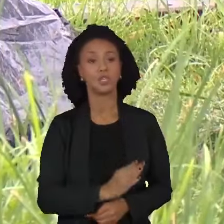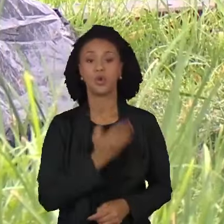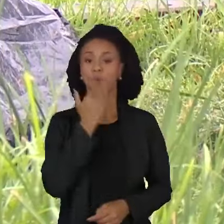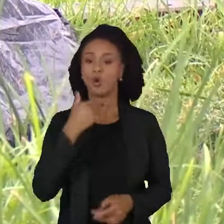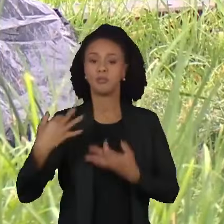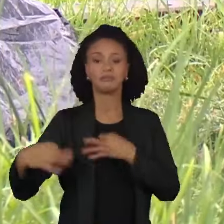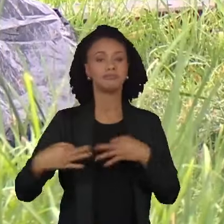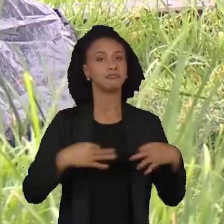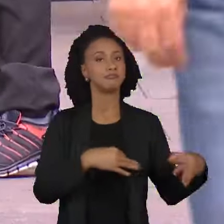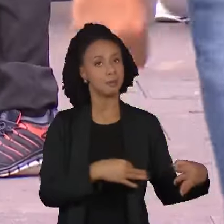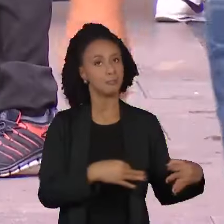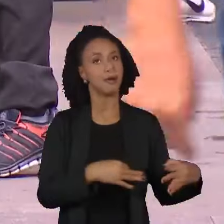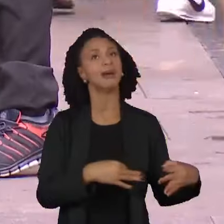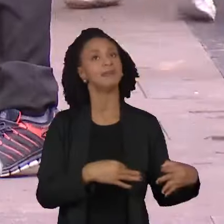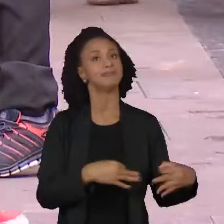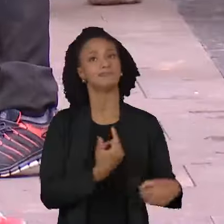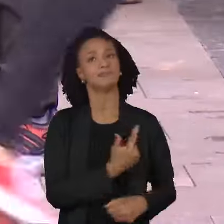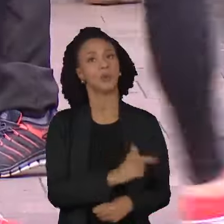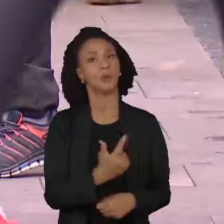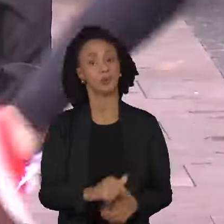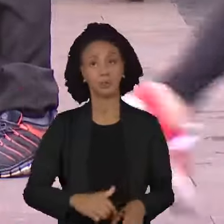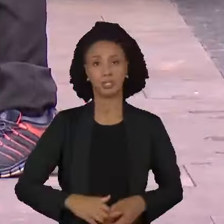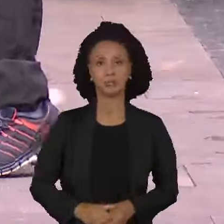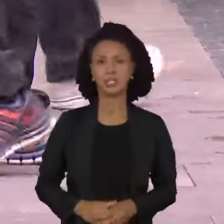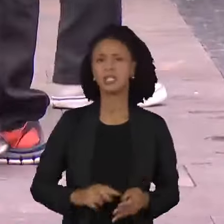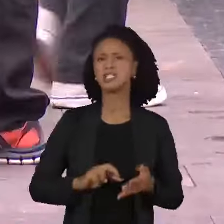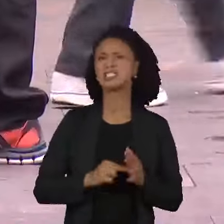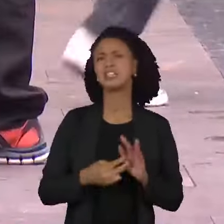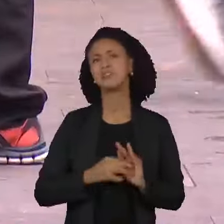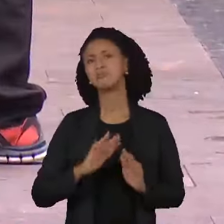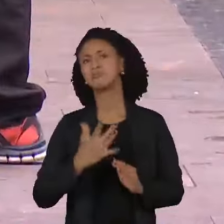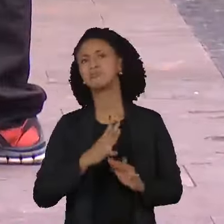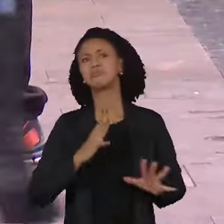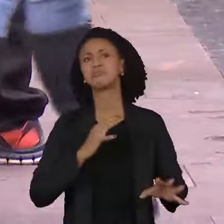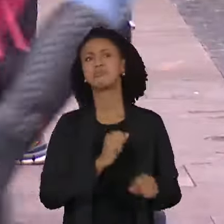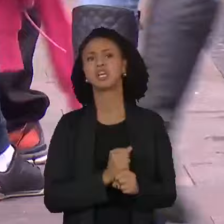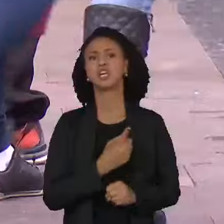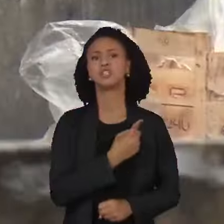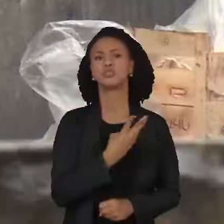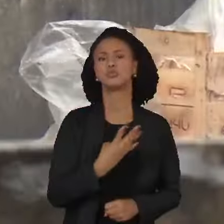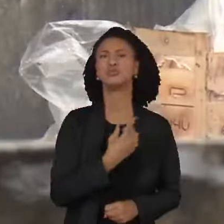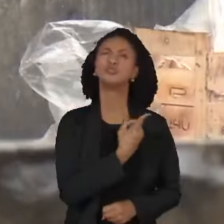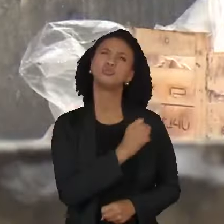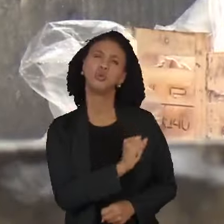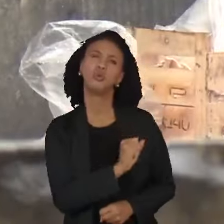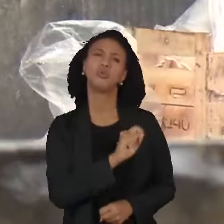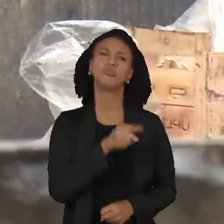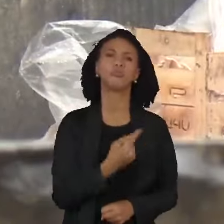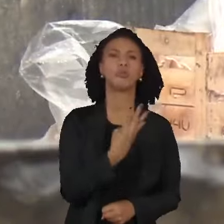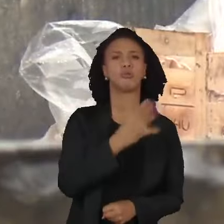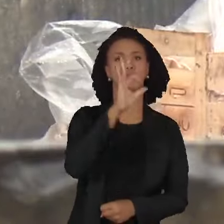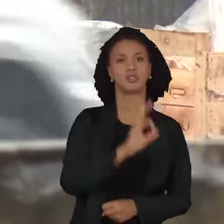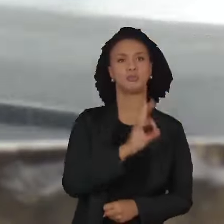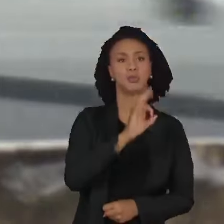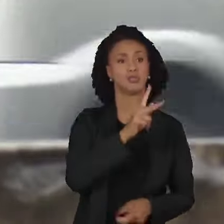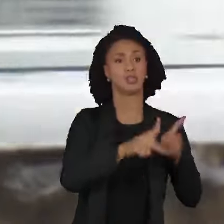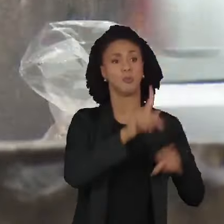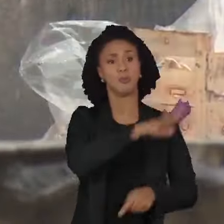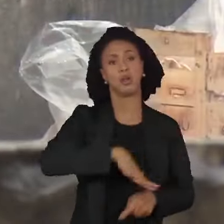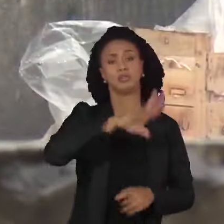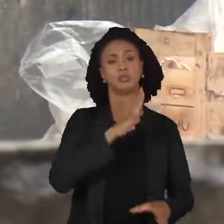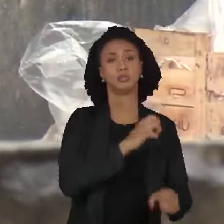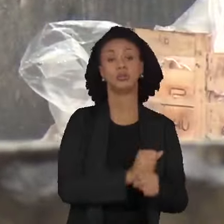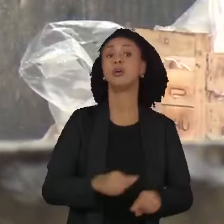alimentar moderada ou grave. Isso equivale a 18,4% da população. Além disso, 8 milhões e 400